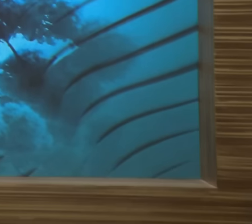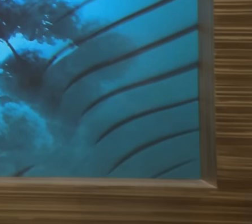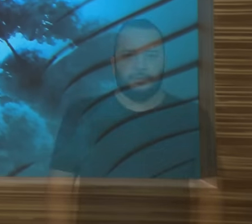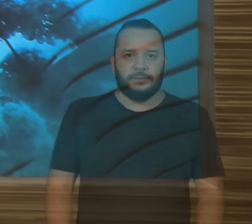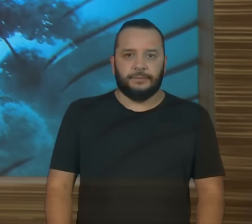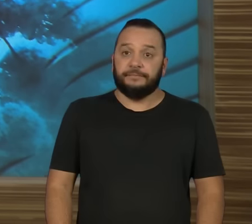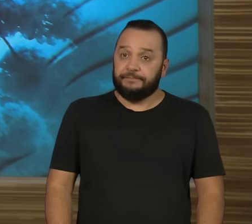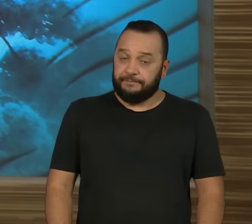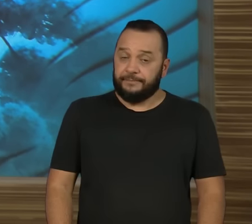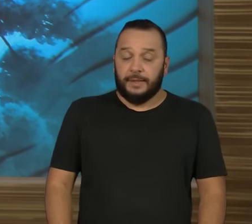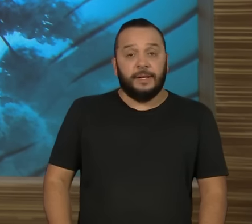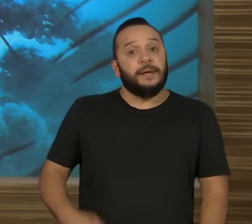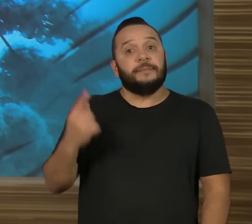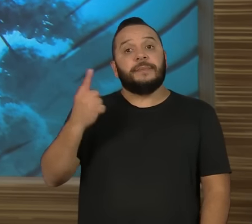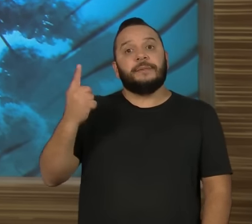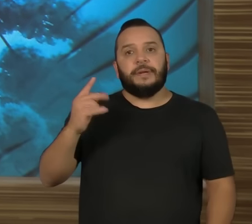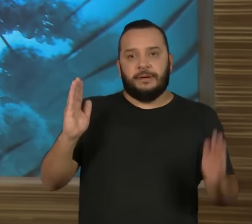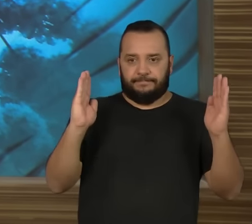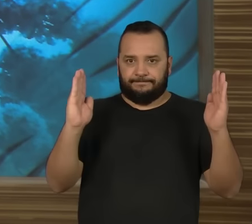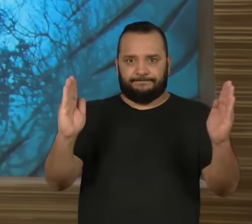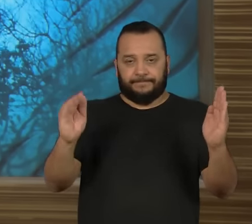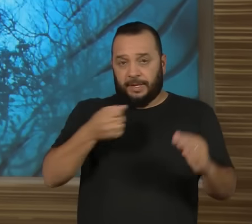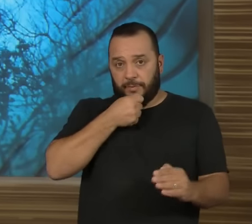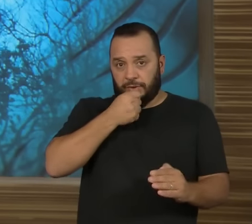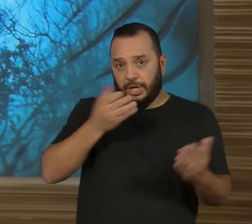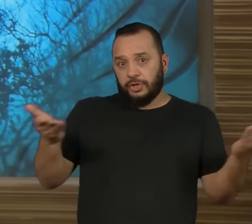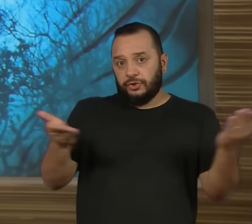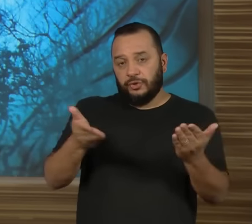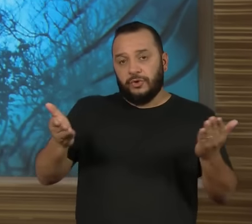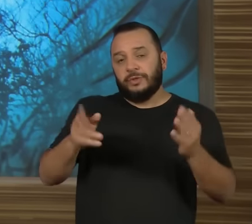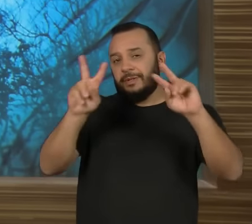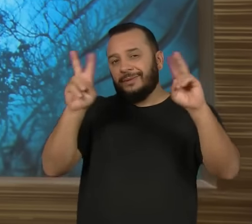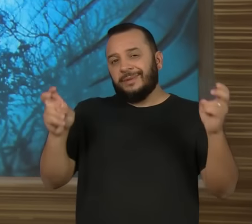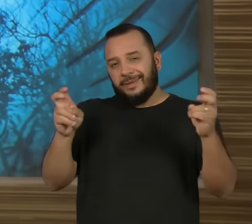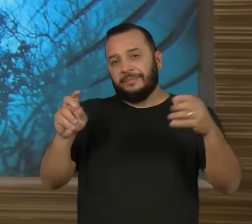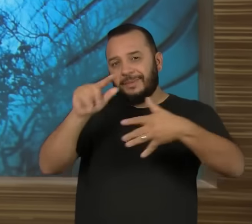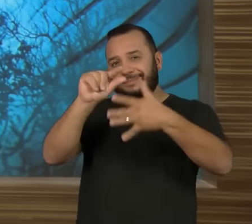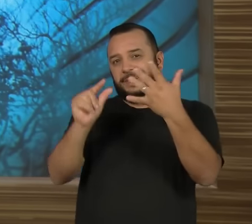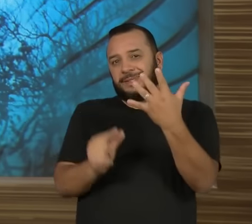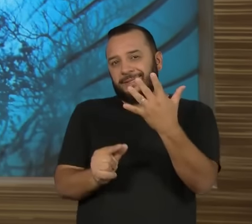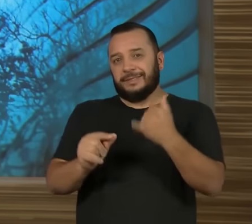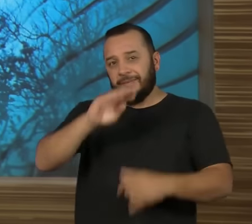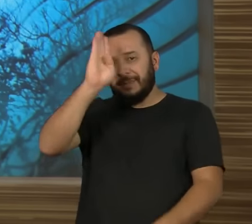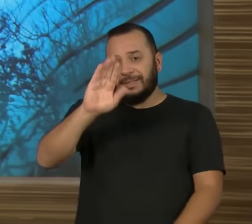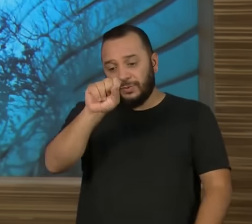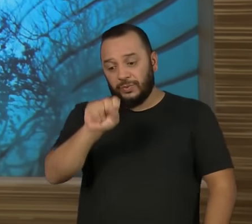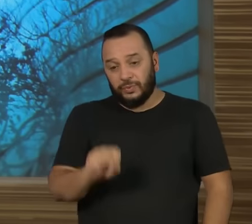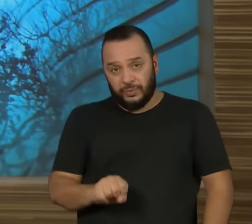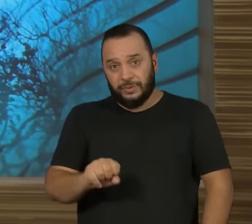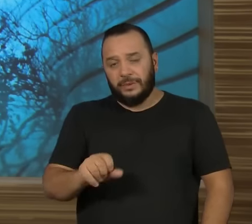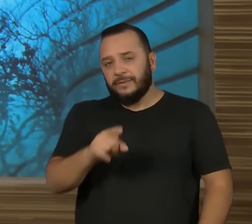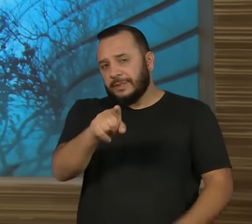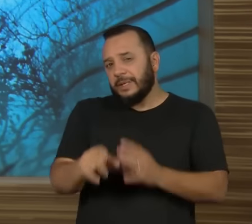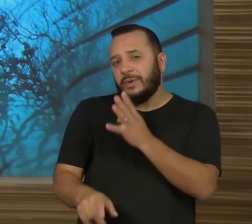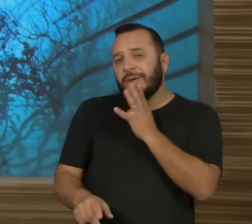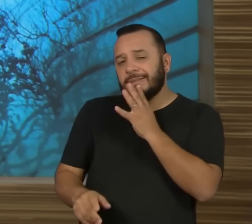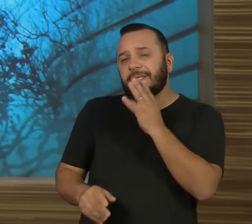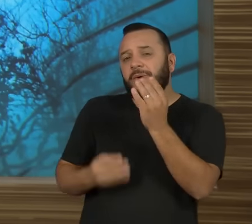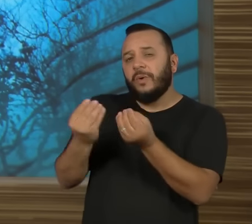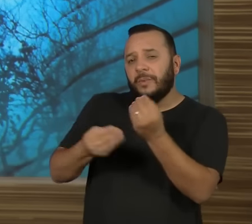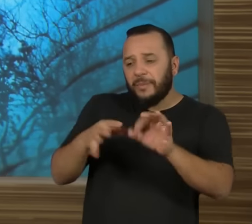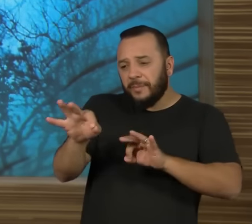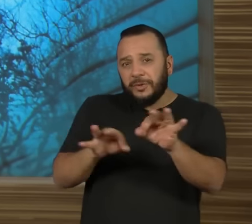Na primeira parte da reportagem de hoje da série Mata Atlântica no sul do Brasil, conheça o projeto para ligar os fragmentos